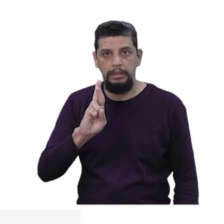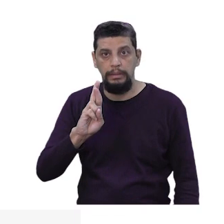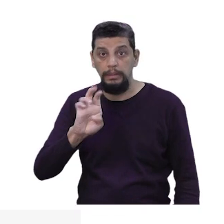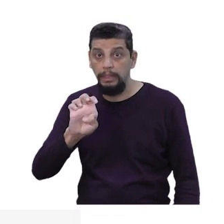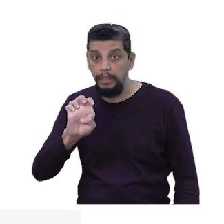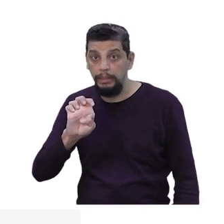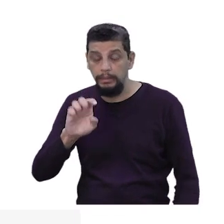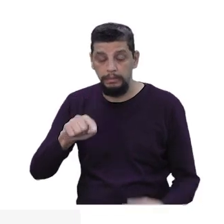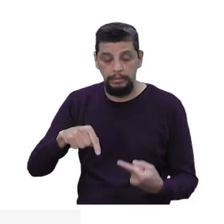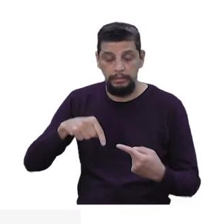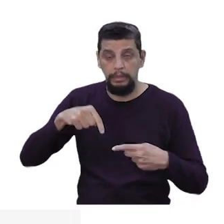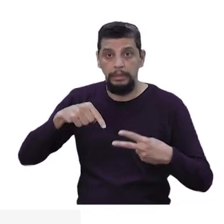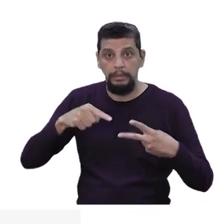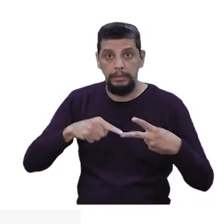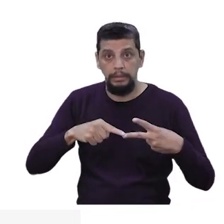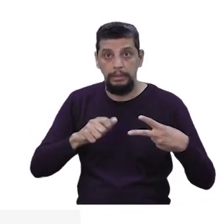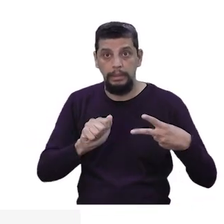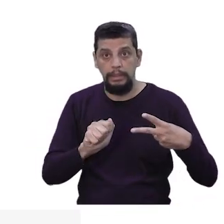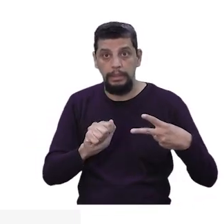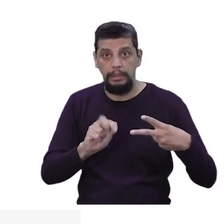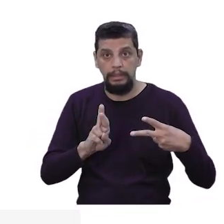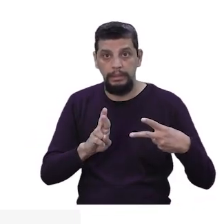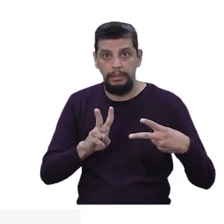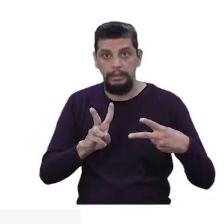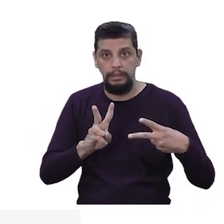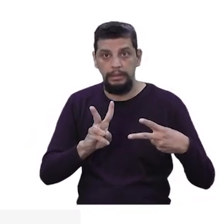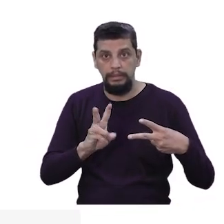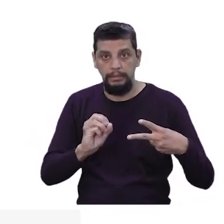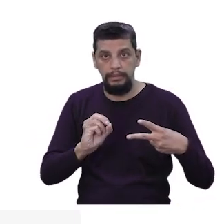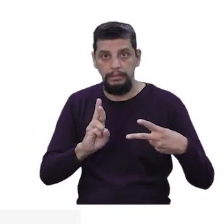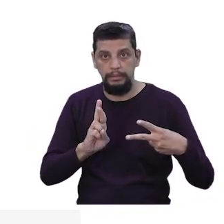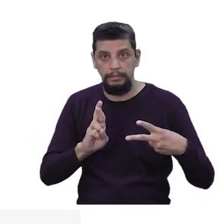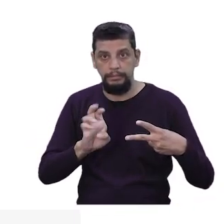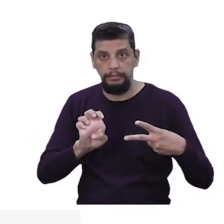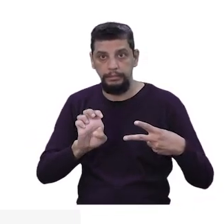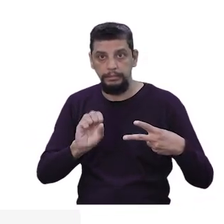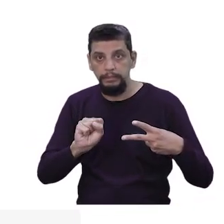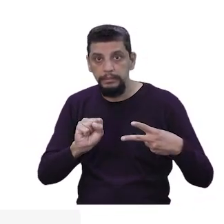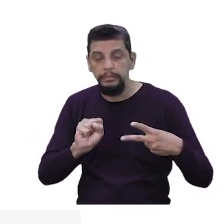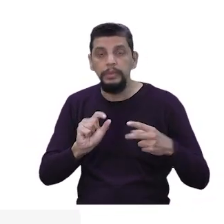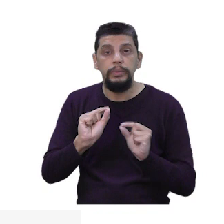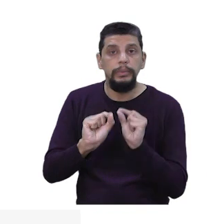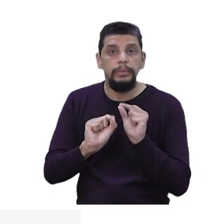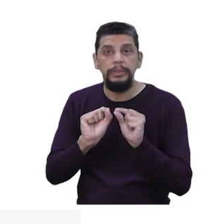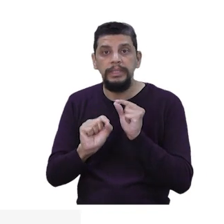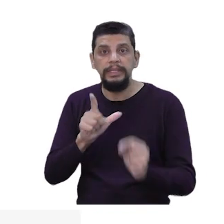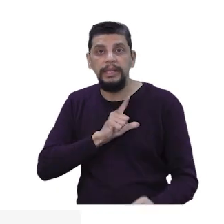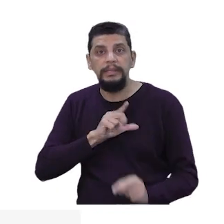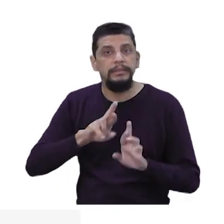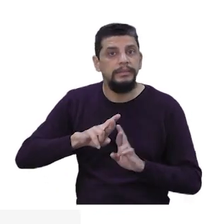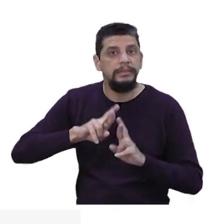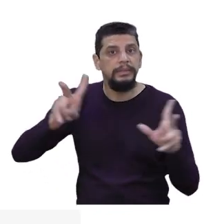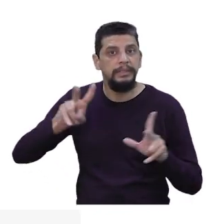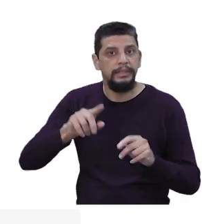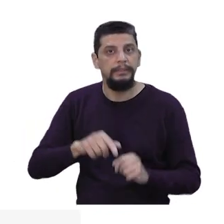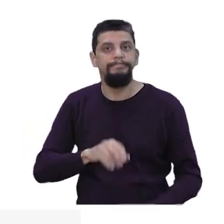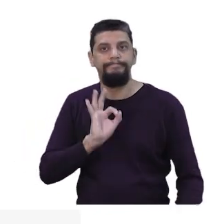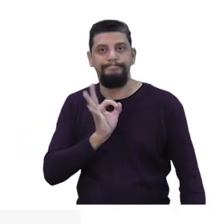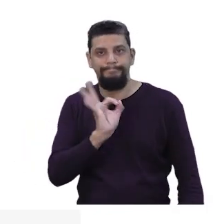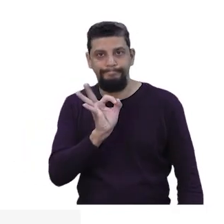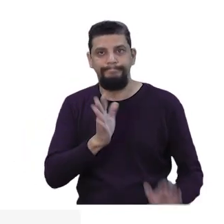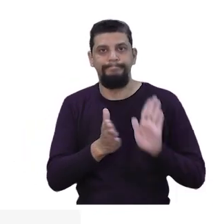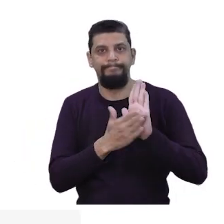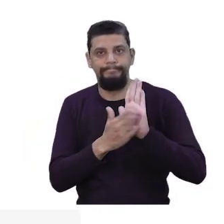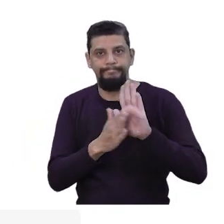E embaixo está ar-vo-res. O que tem de diferente? Se você falou que era a letra